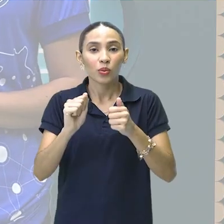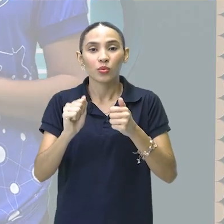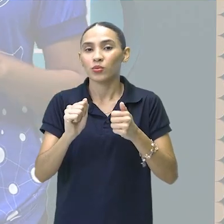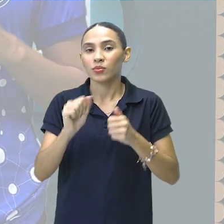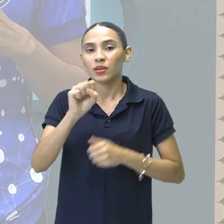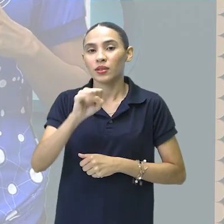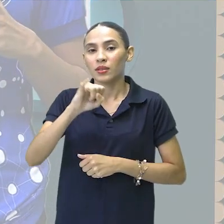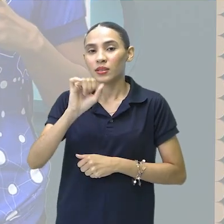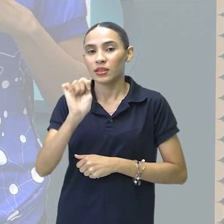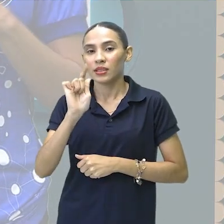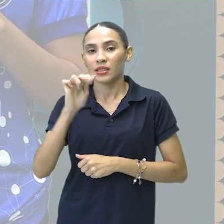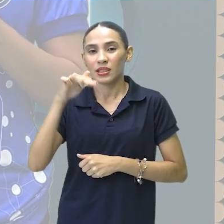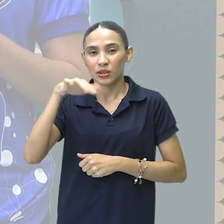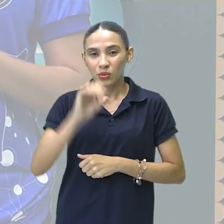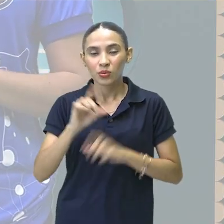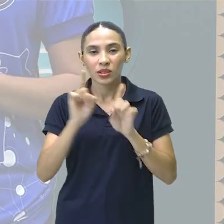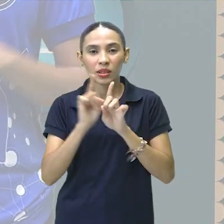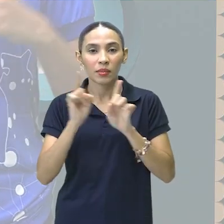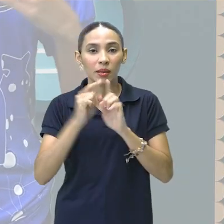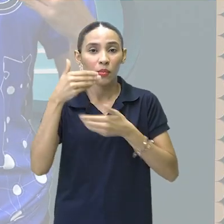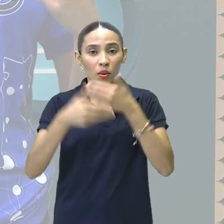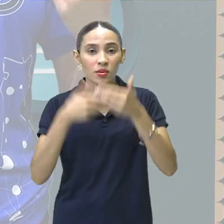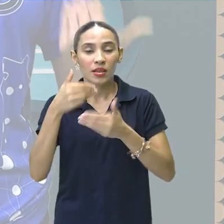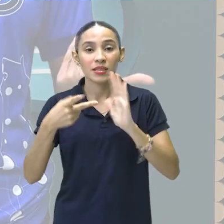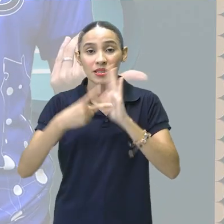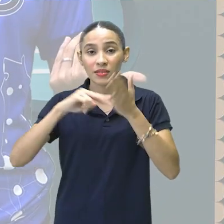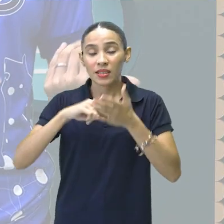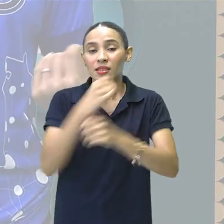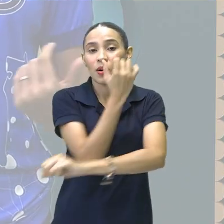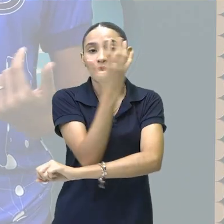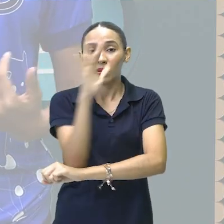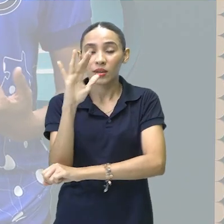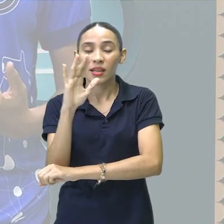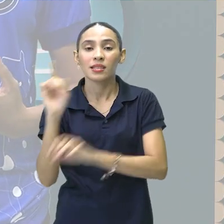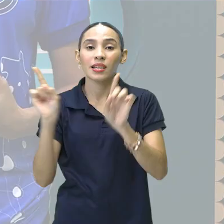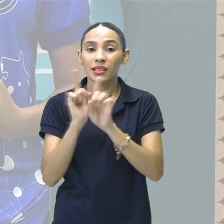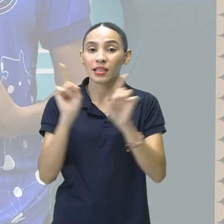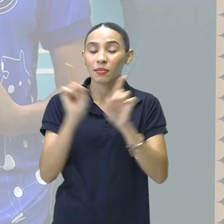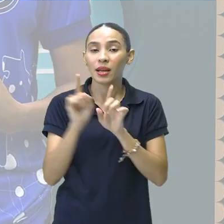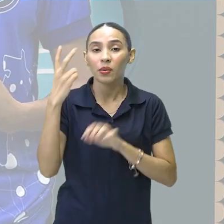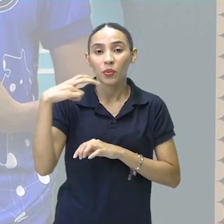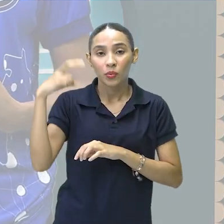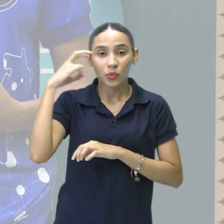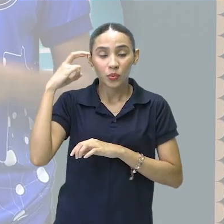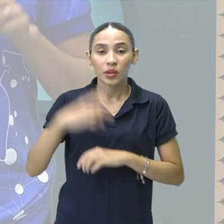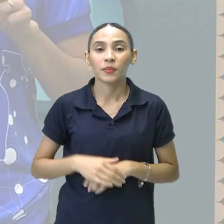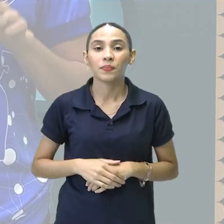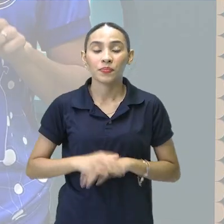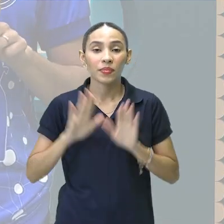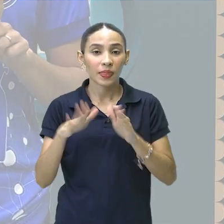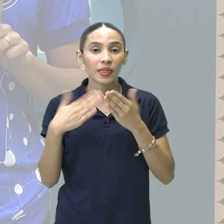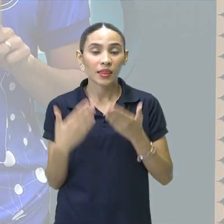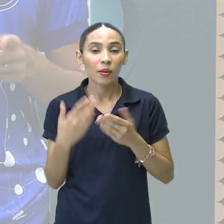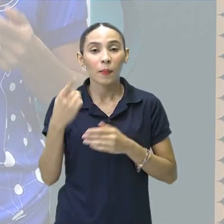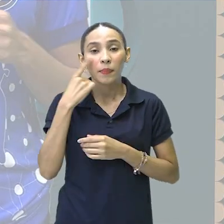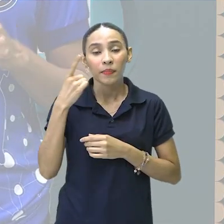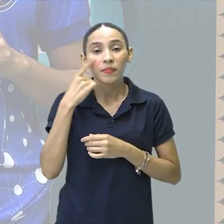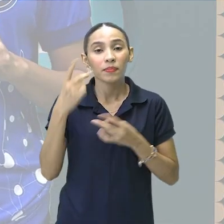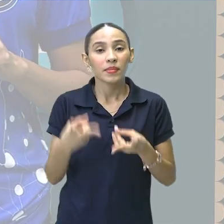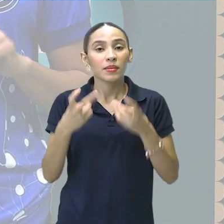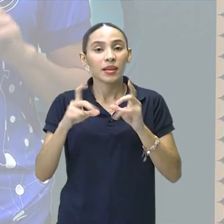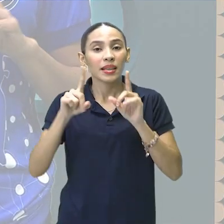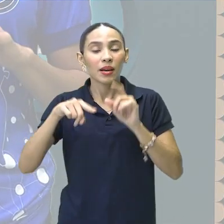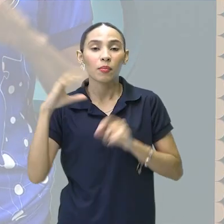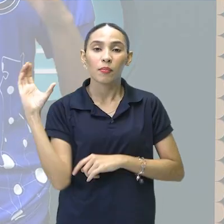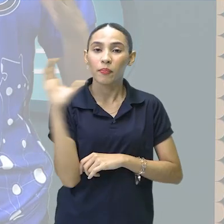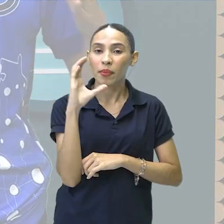signos, nos processos de significação na natureza e na cultura. Então, vamos perceber que é uma